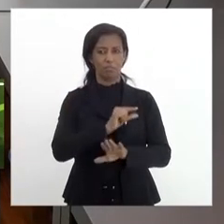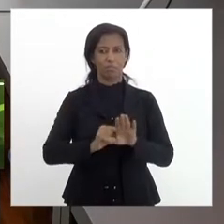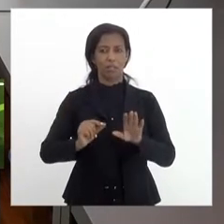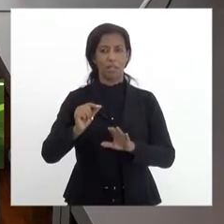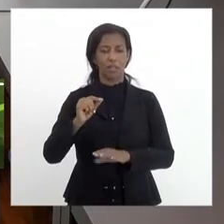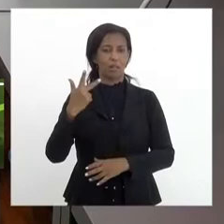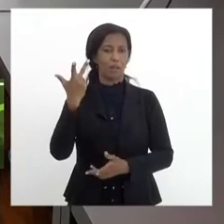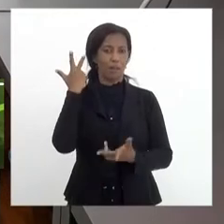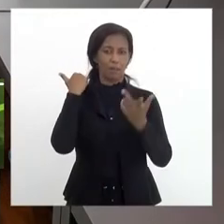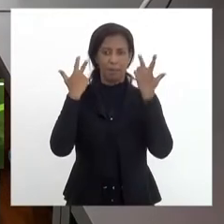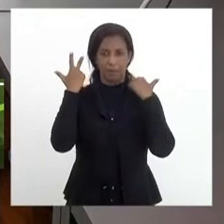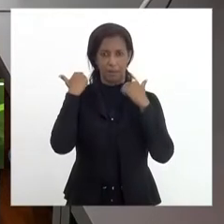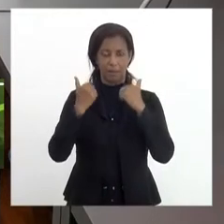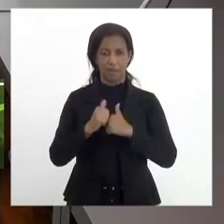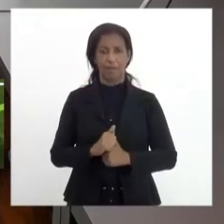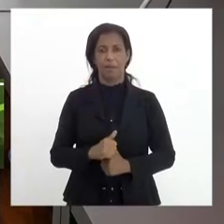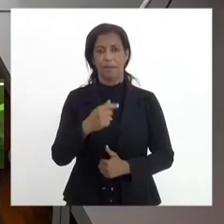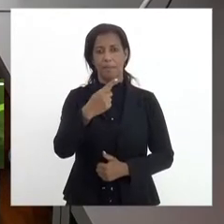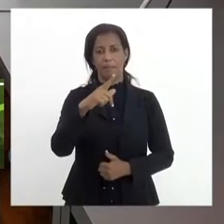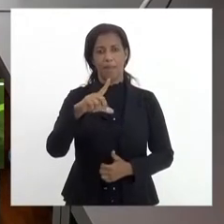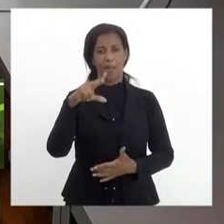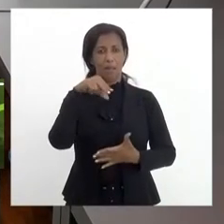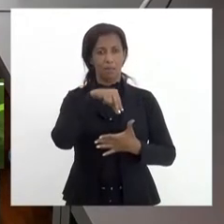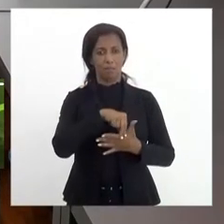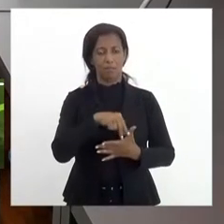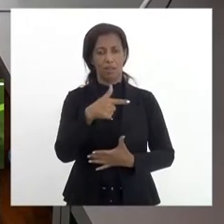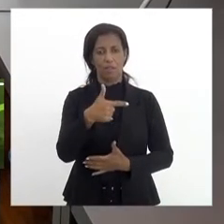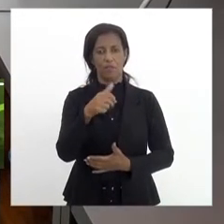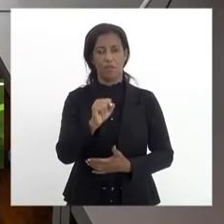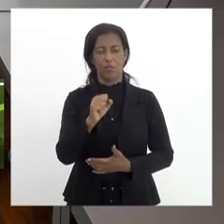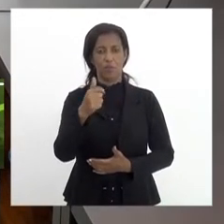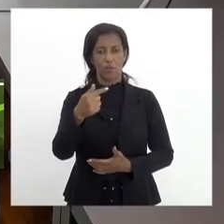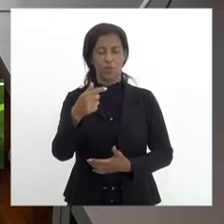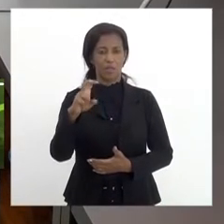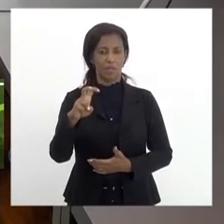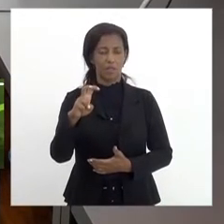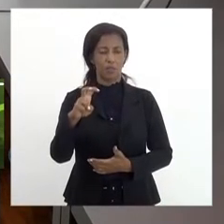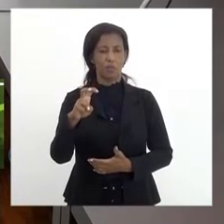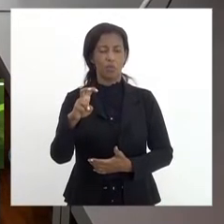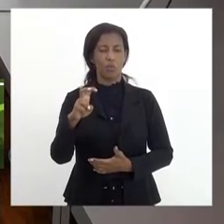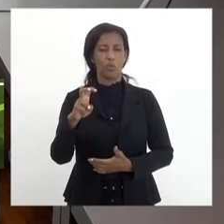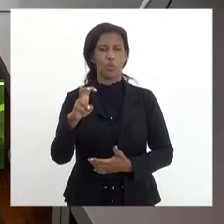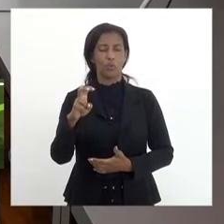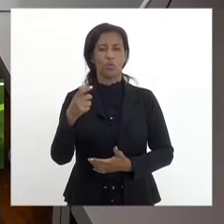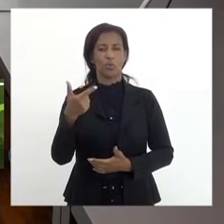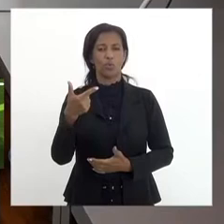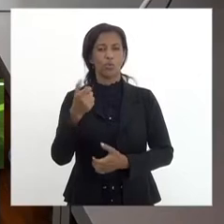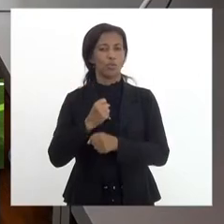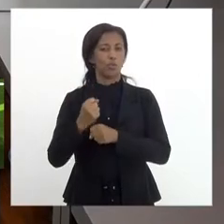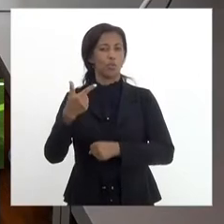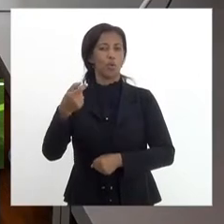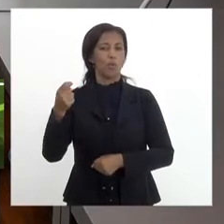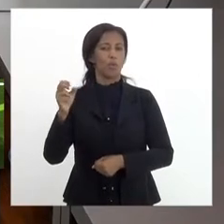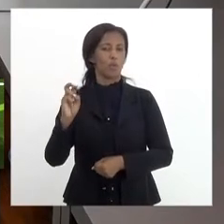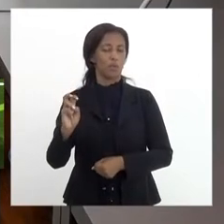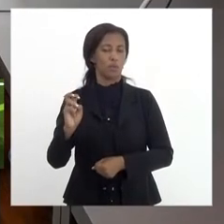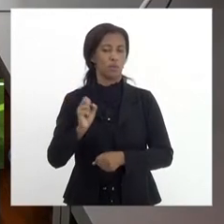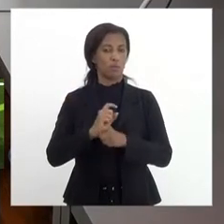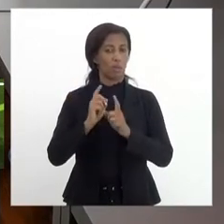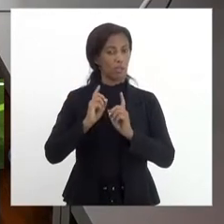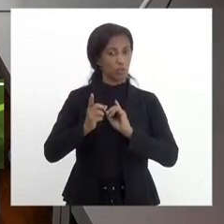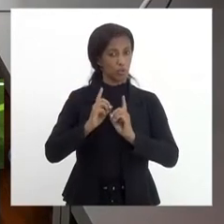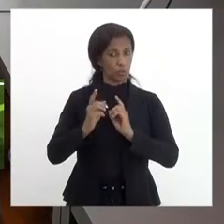Cabeleireiro, anexação PL, parecer anexação PL 2875 de 2020. Em discussão,